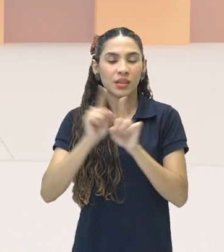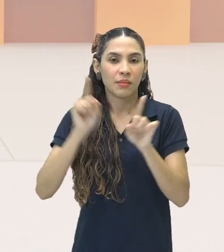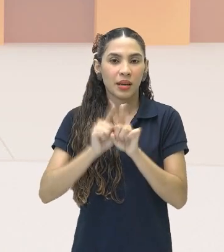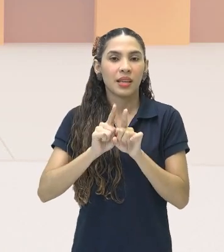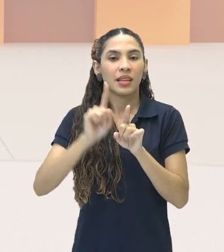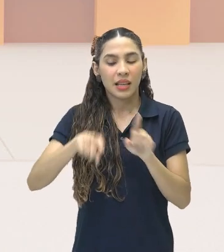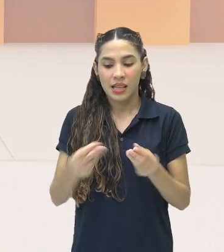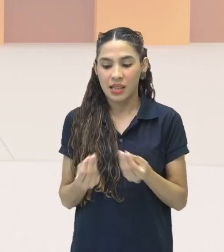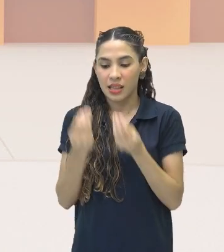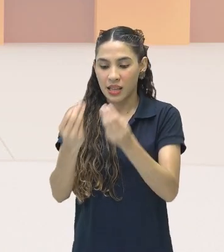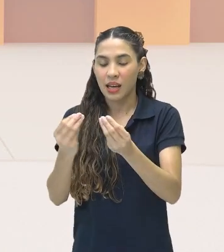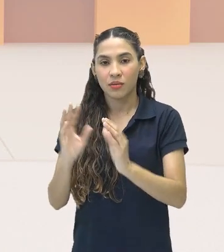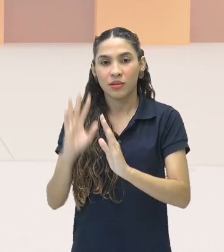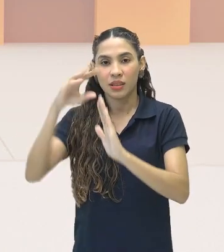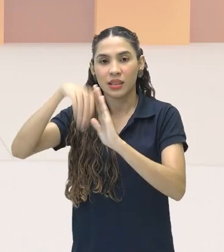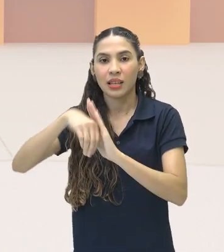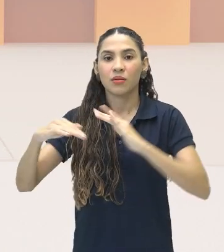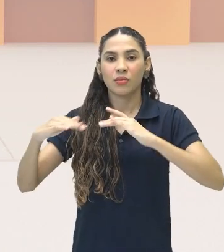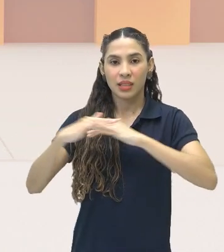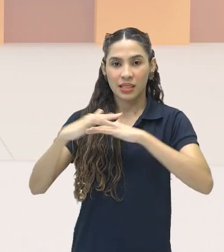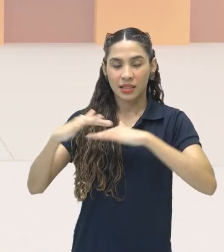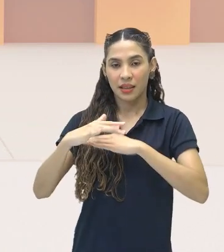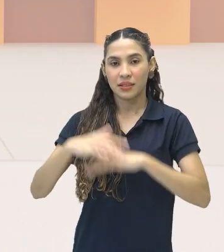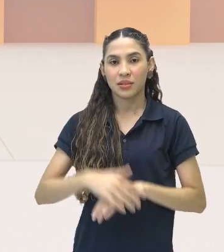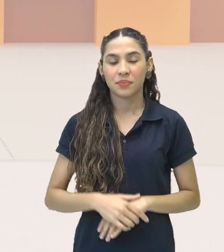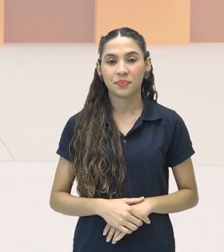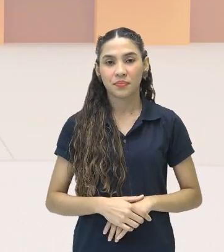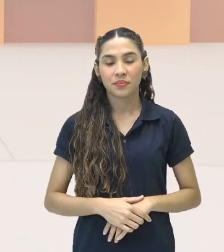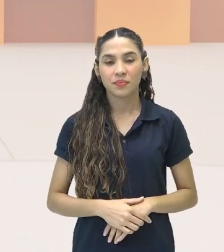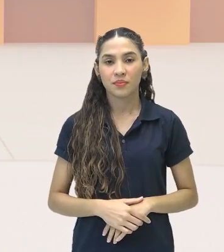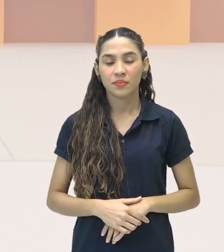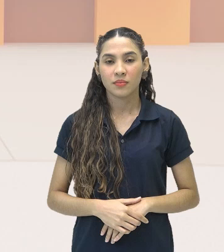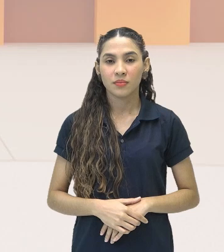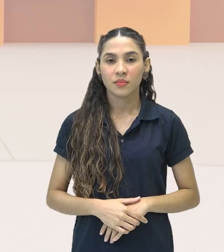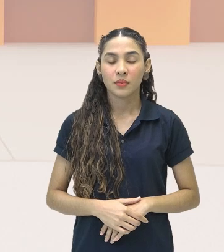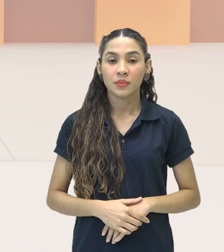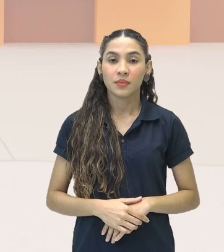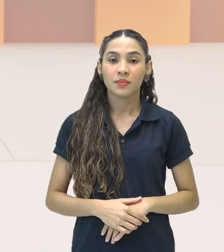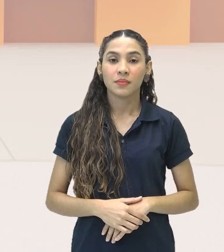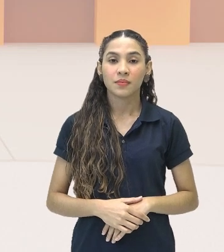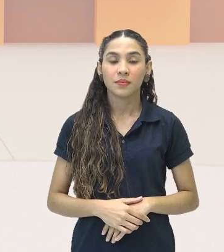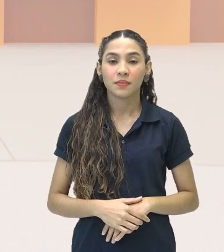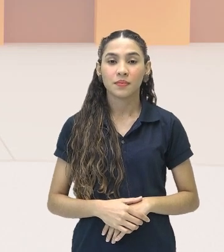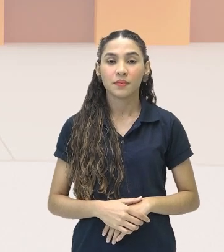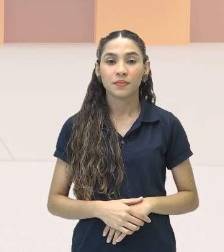são prestados dentro da zona urbana, né, nas cidades. E